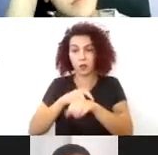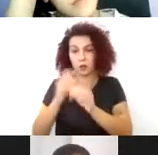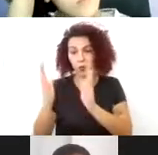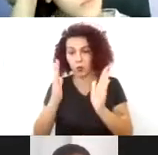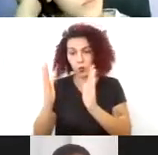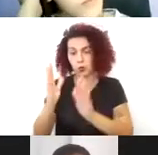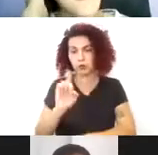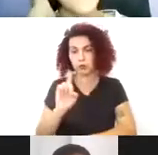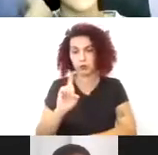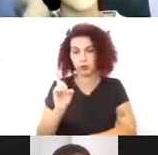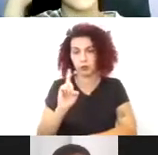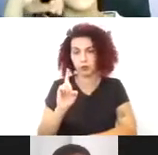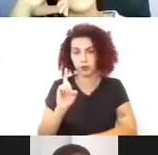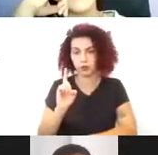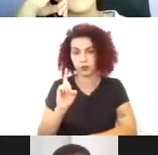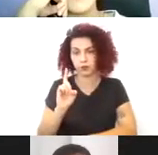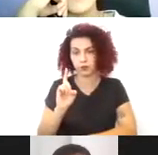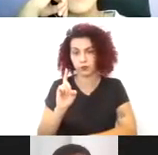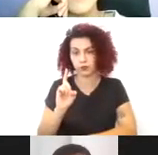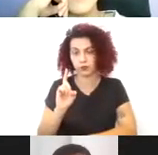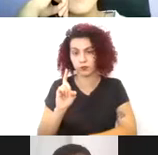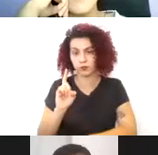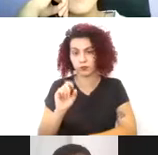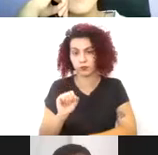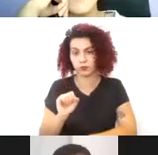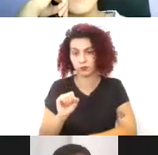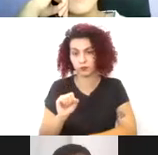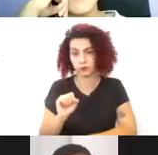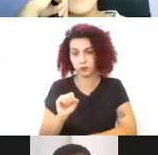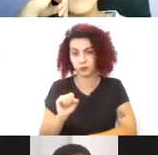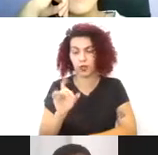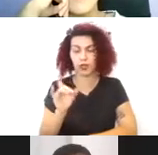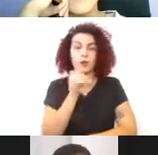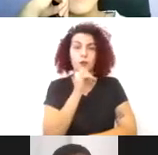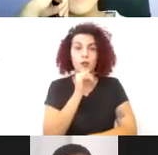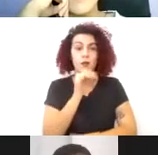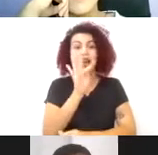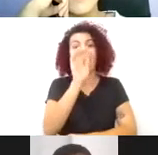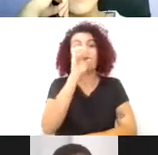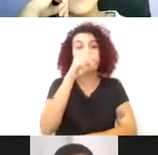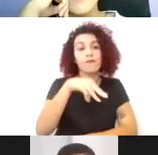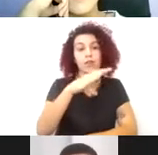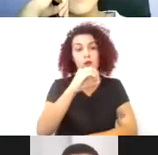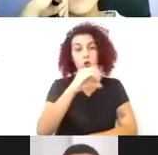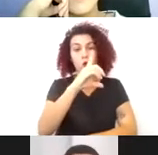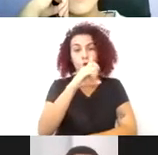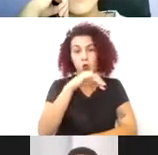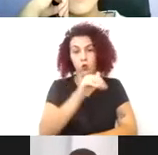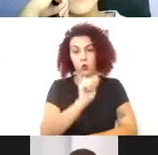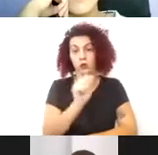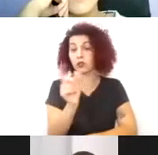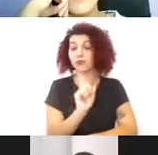e ele não é uma marcação temporal do o fim da colônia e pelo